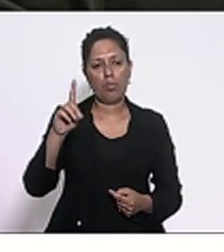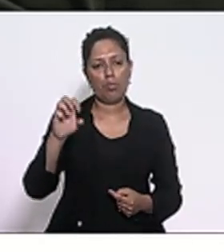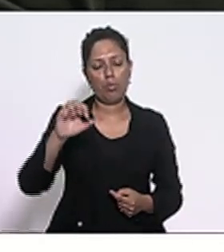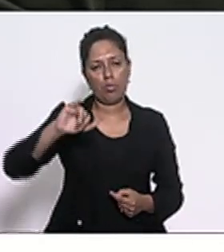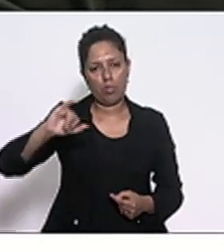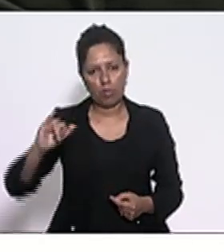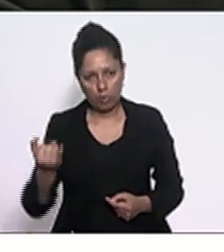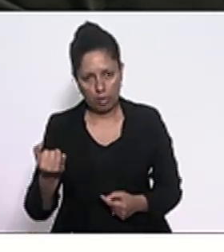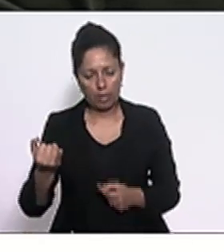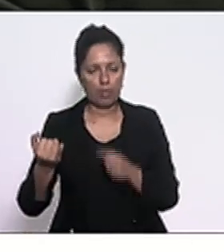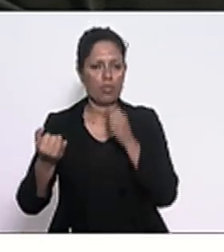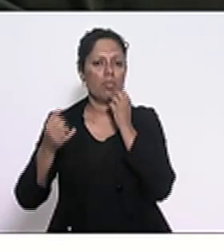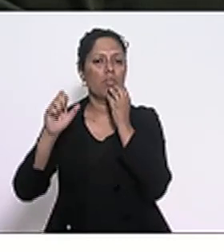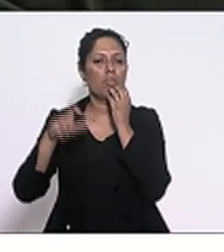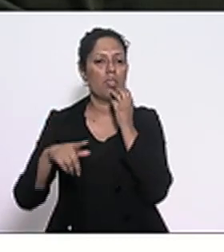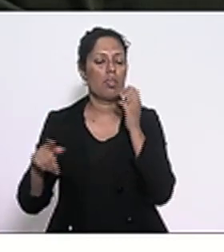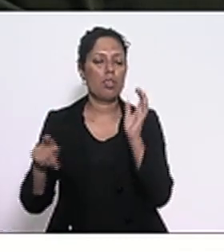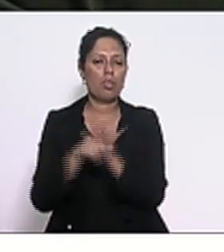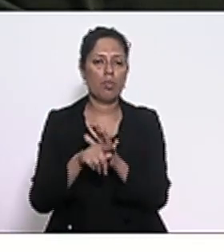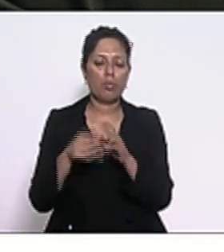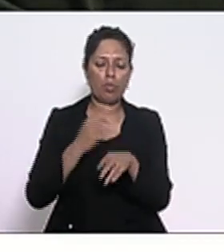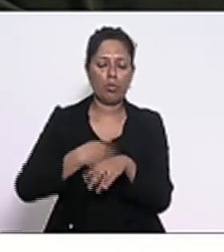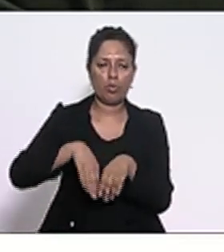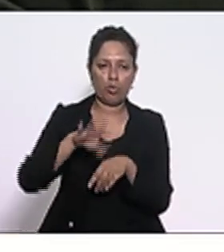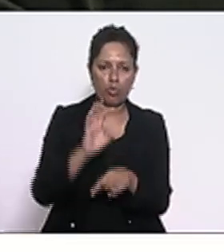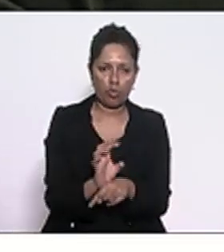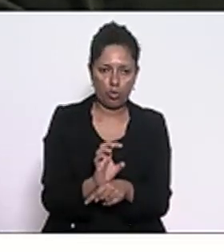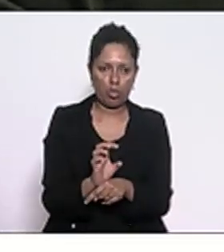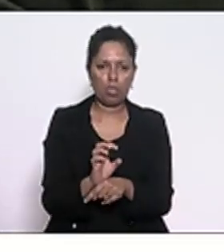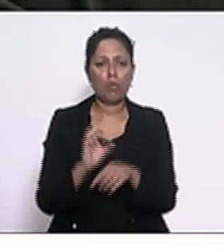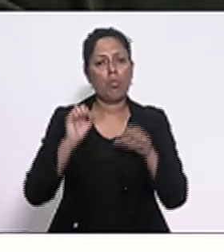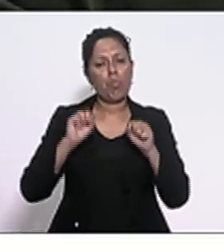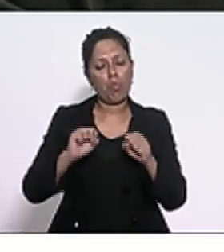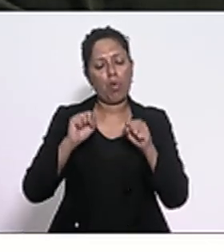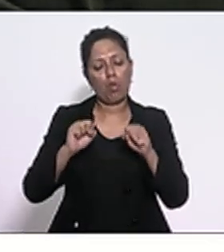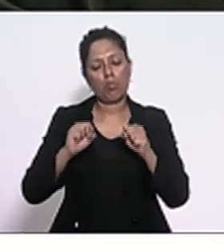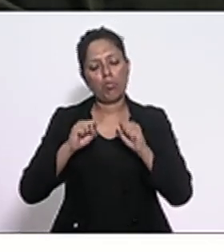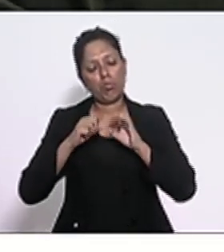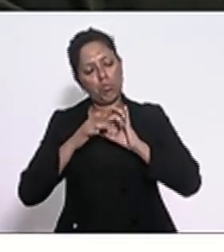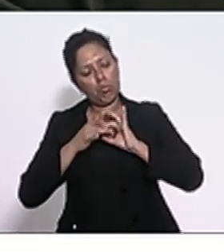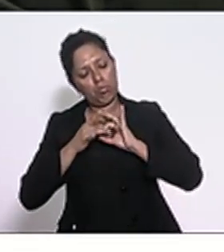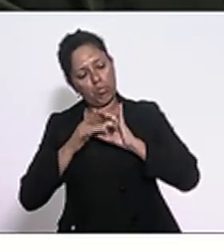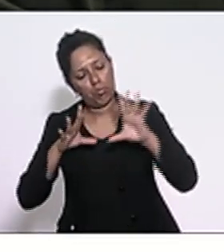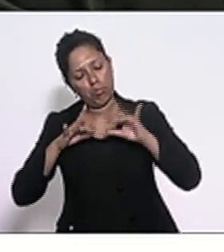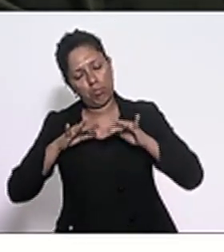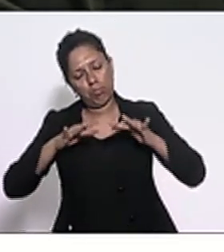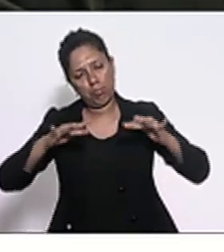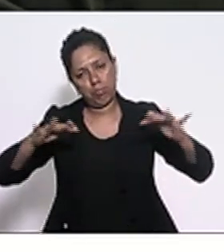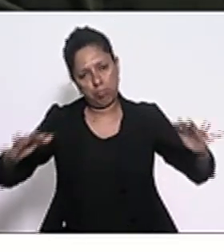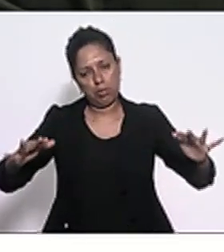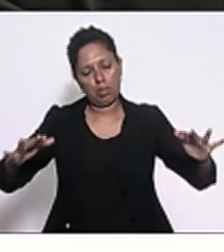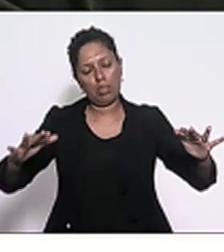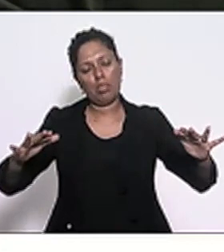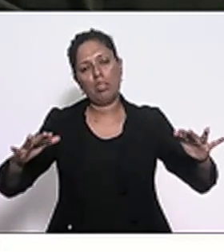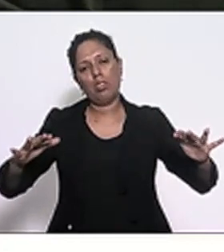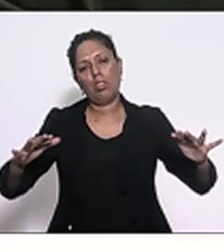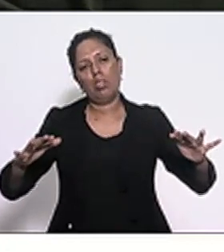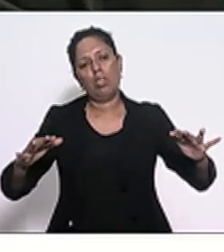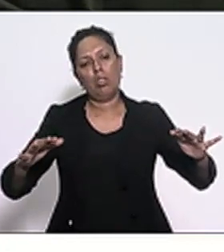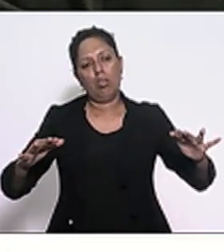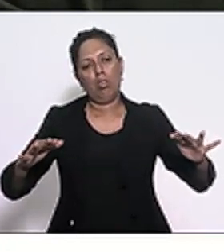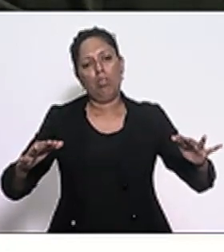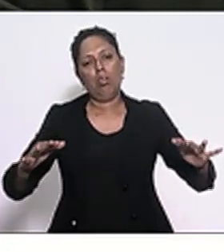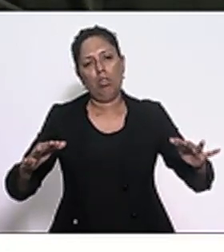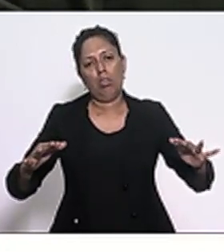que é de software público, que não se paga licença, pode ser disponibilizado, por exemplo, para